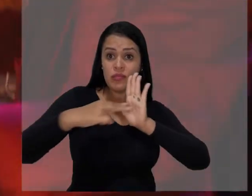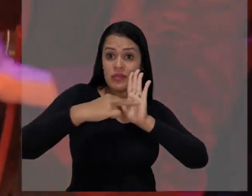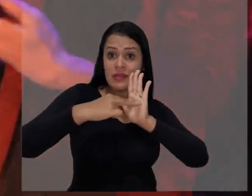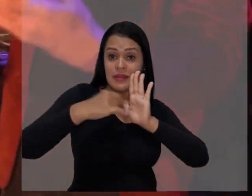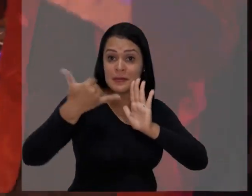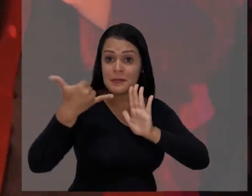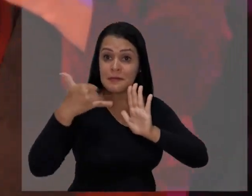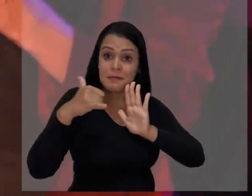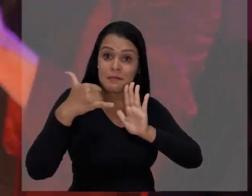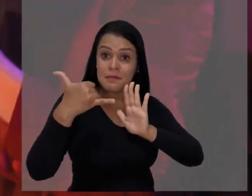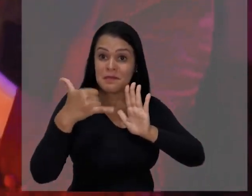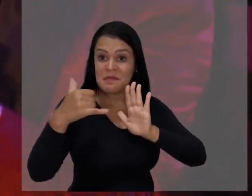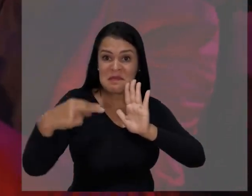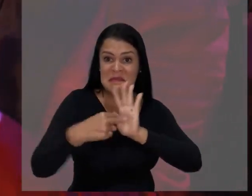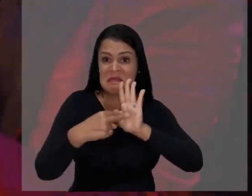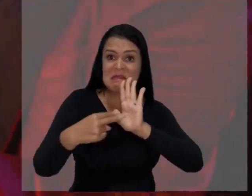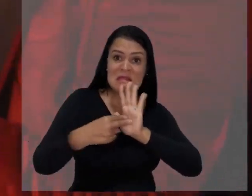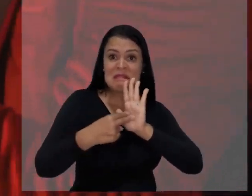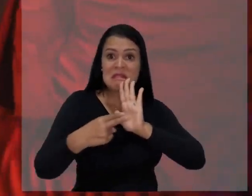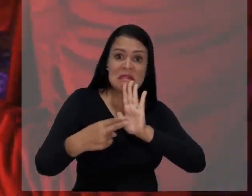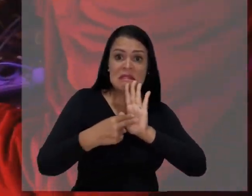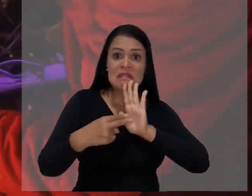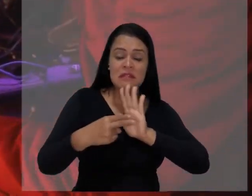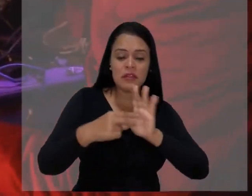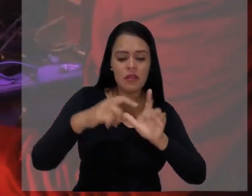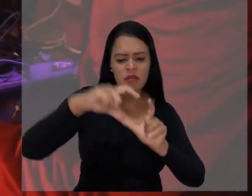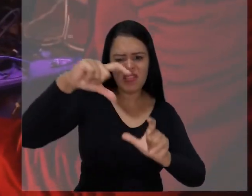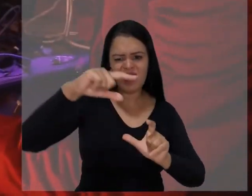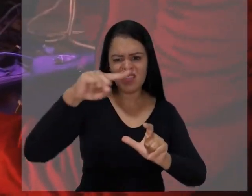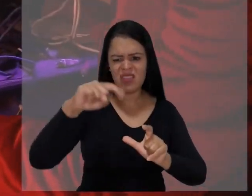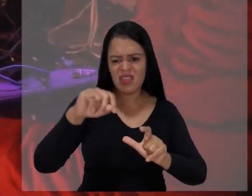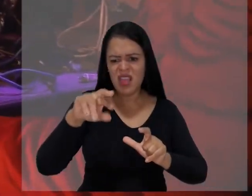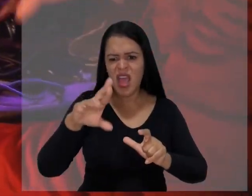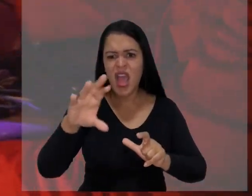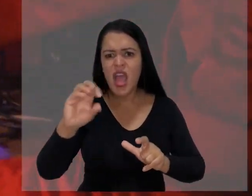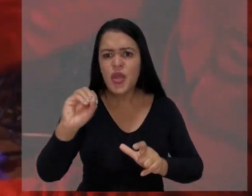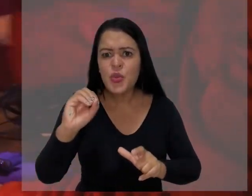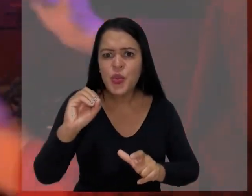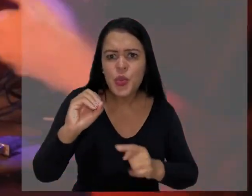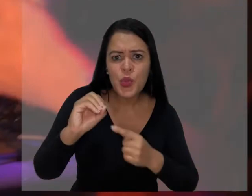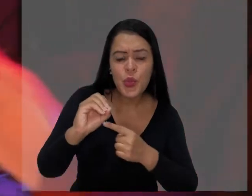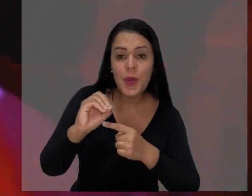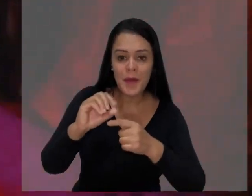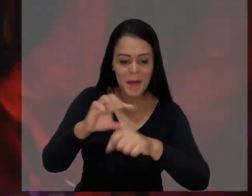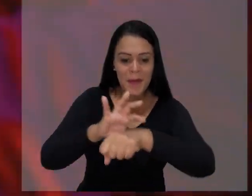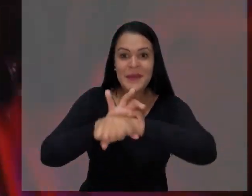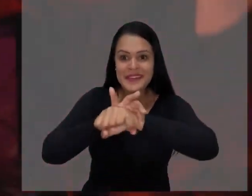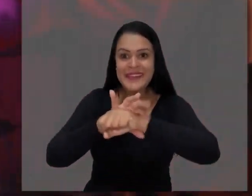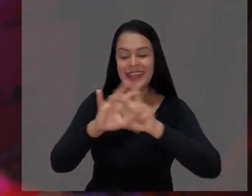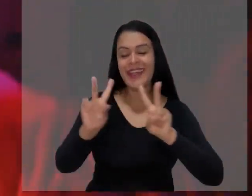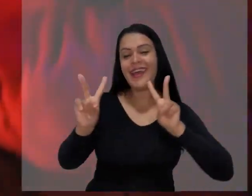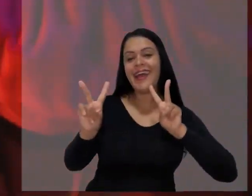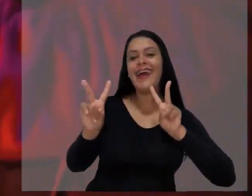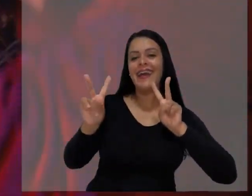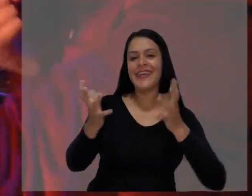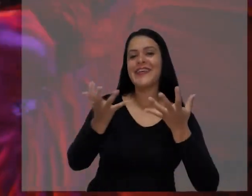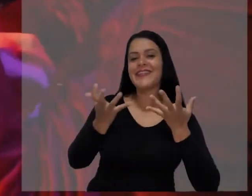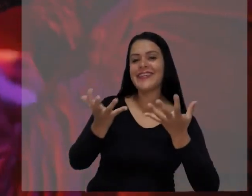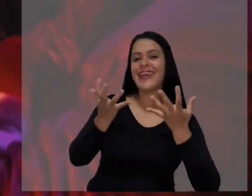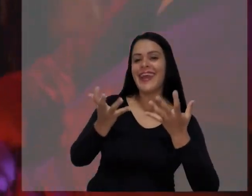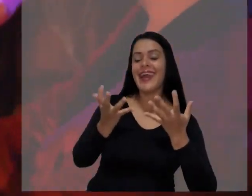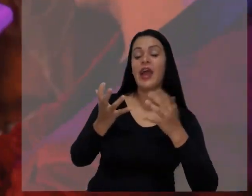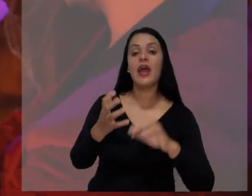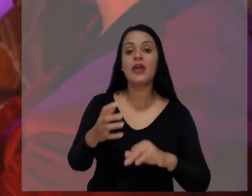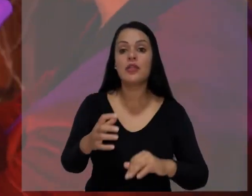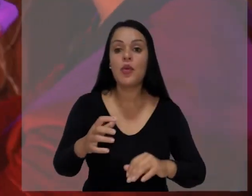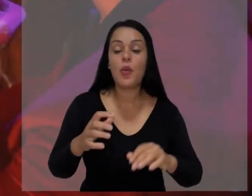e celular. Nem caixa, bilhete escrito zero. Pulseira hippie, ah não, essa eu quero.